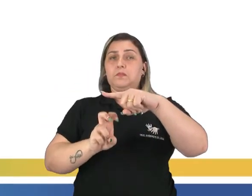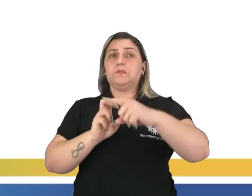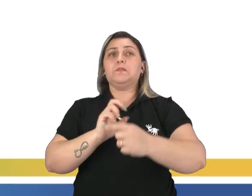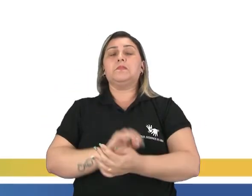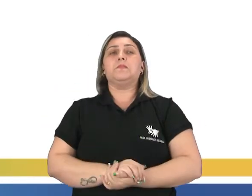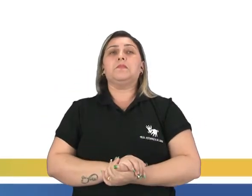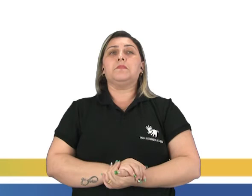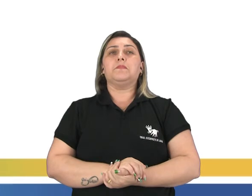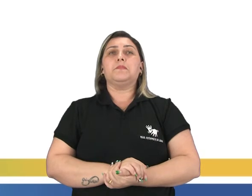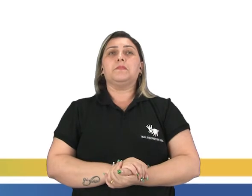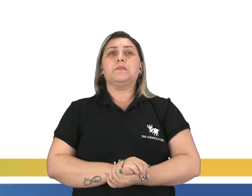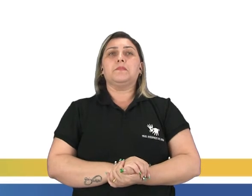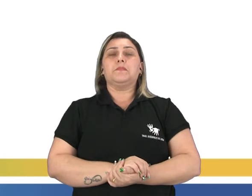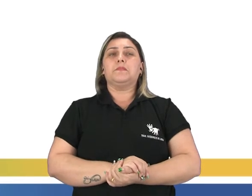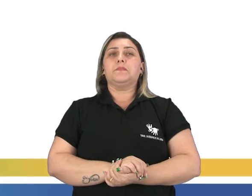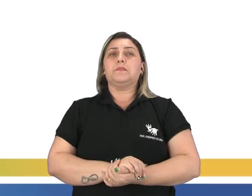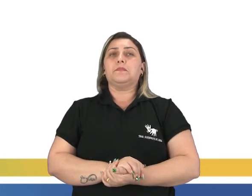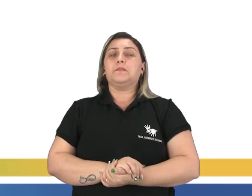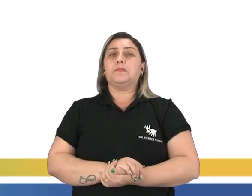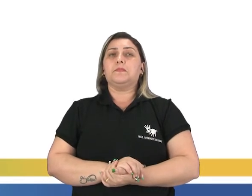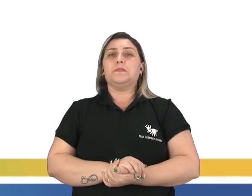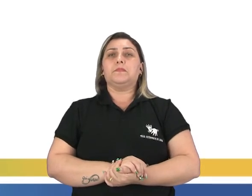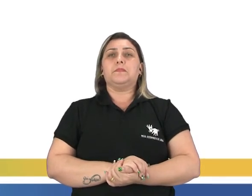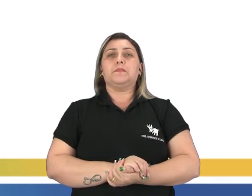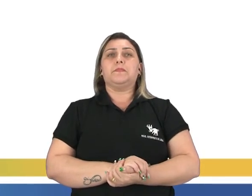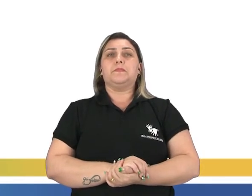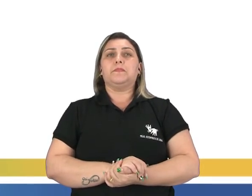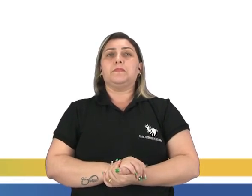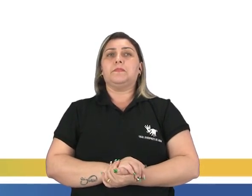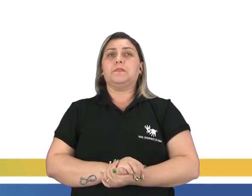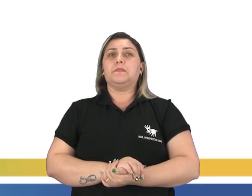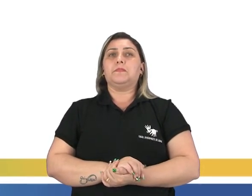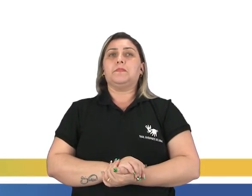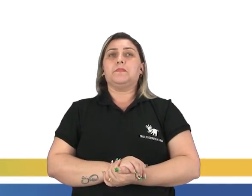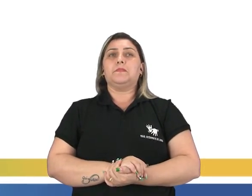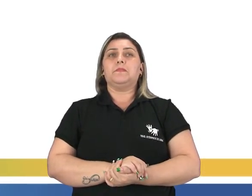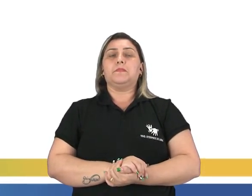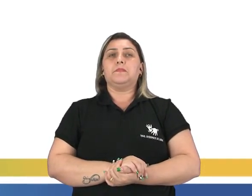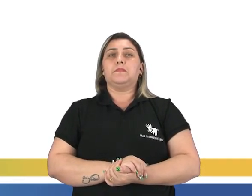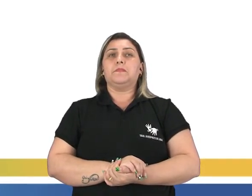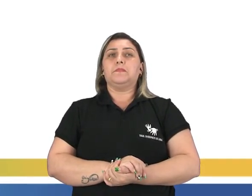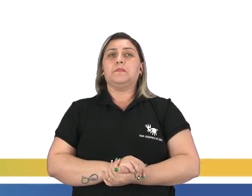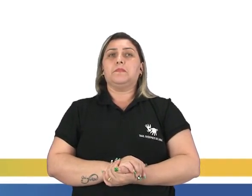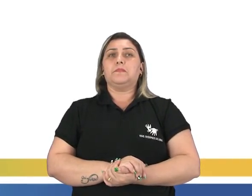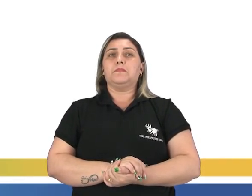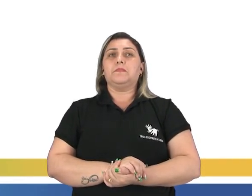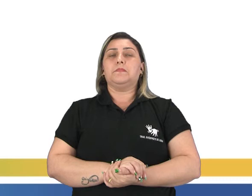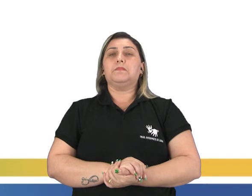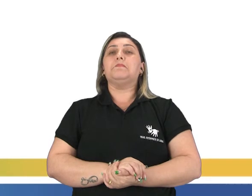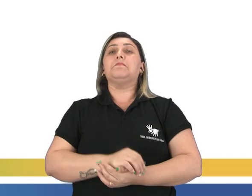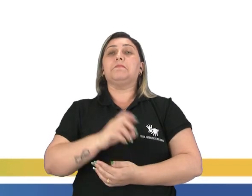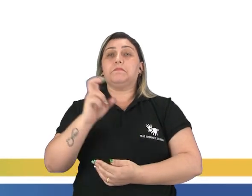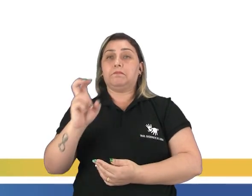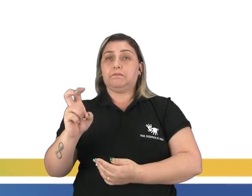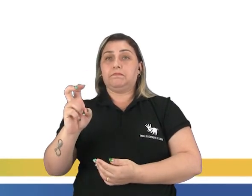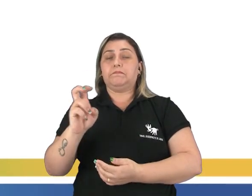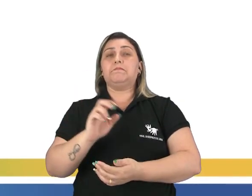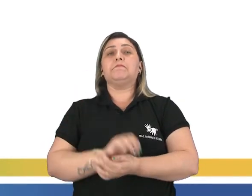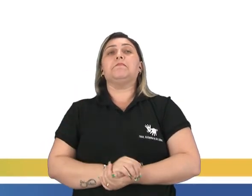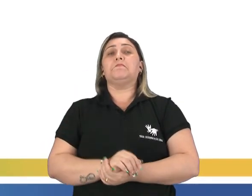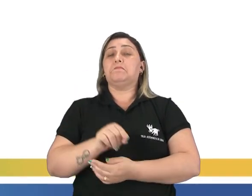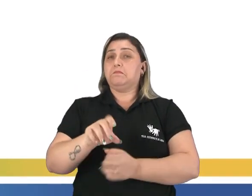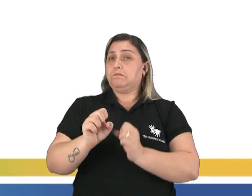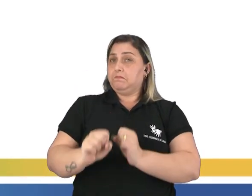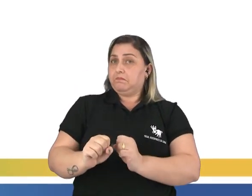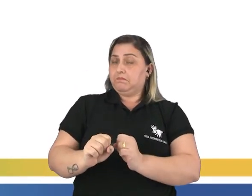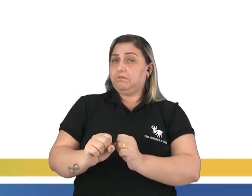valores. Ou seja, a probabilidade de acontecer esse acontecimento vai ser, no caso, uma pessoa em relação a 5. Você pode